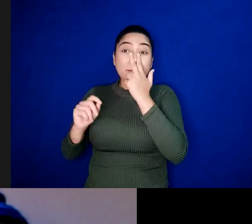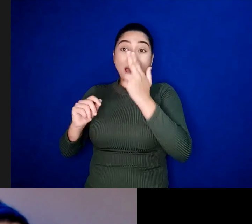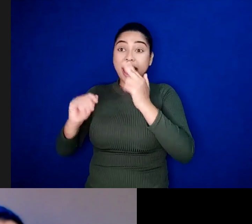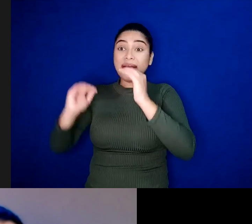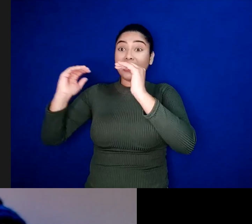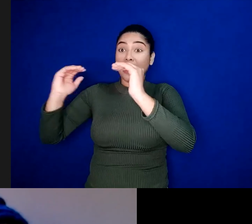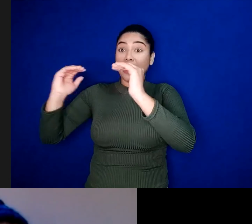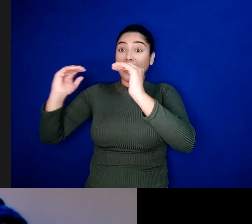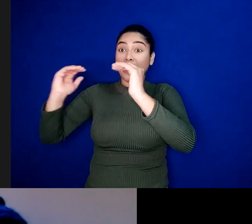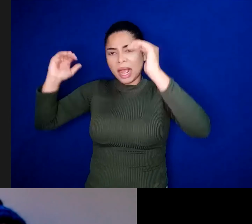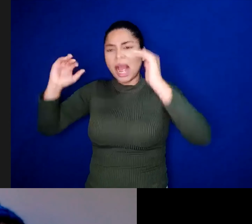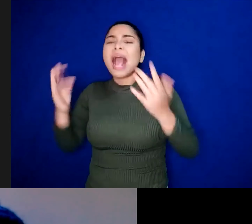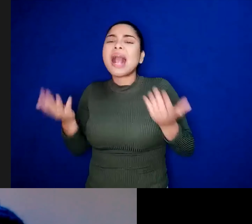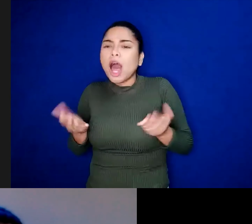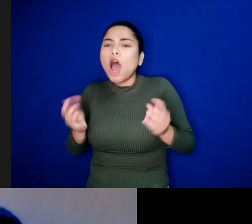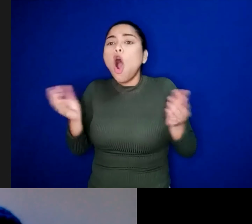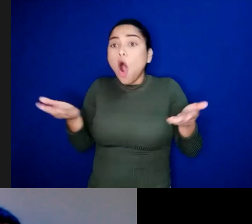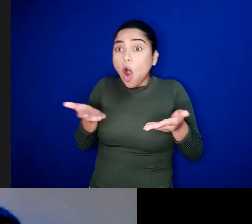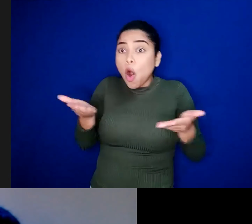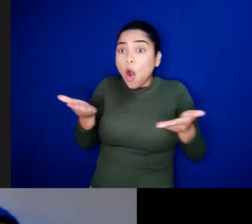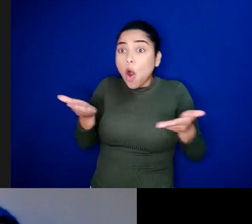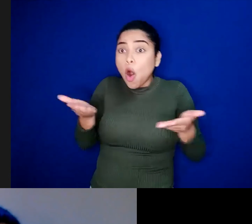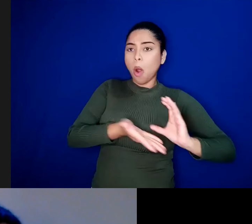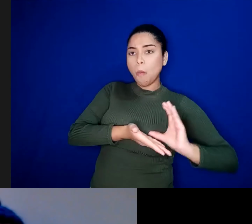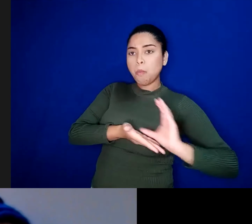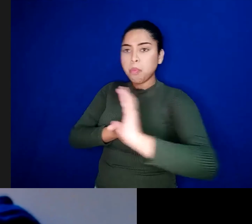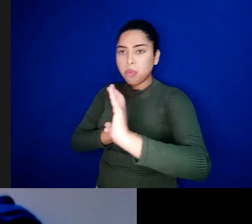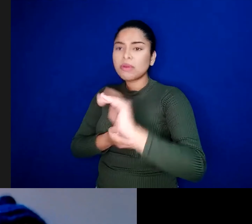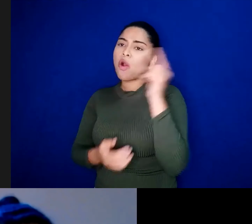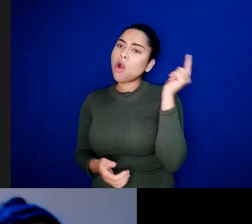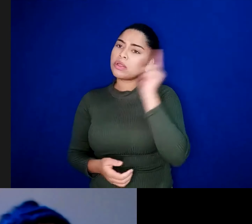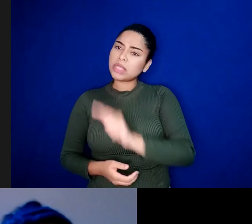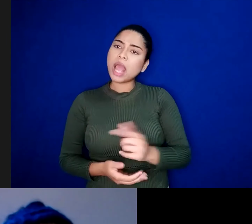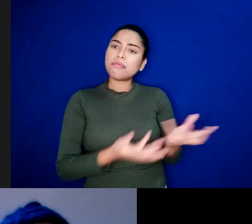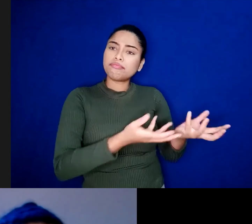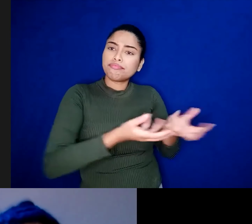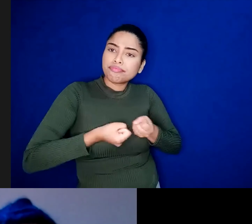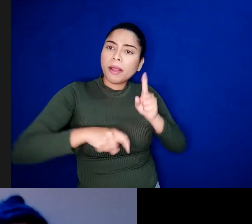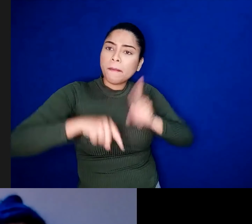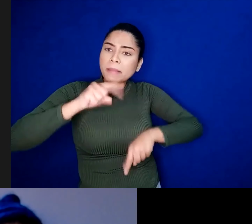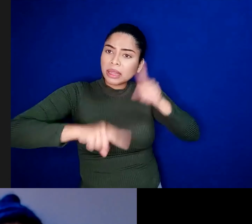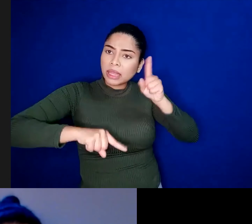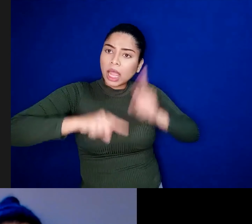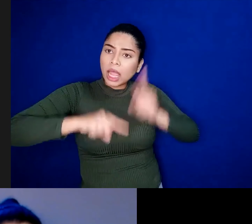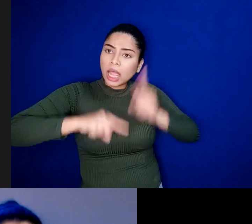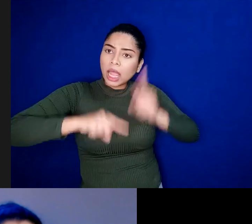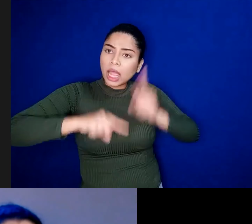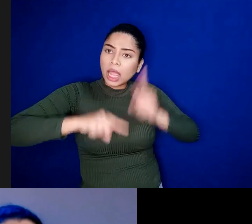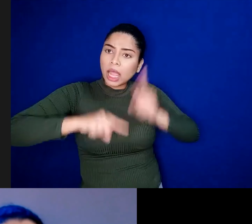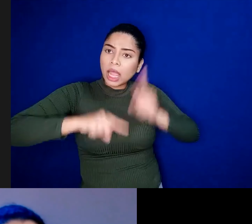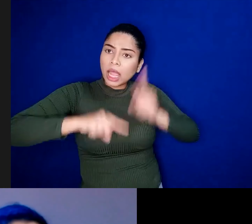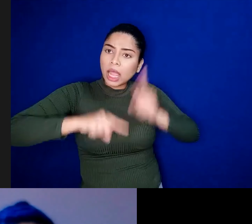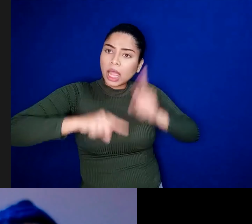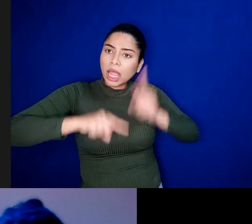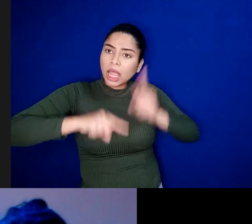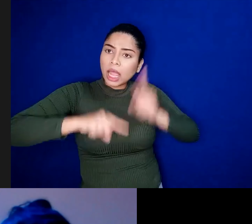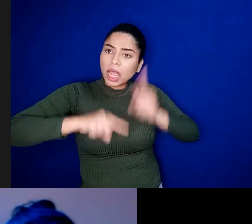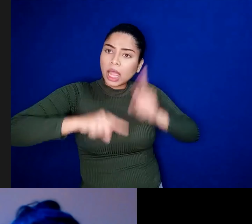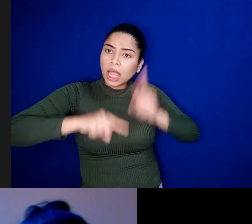equipamento melhores para fazer o uso dele agora trazer o contexto no uso e contexto geral no dia a dia é